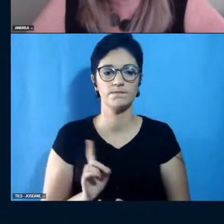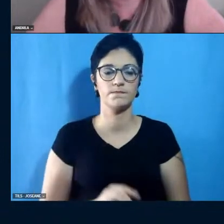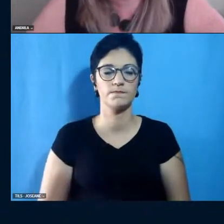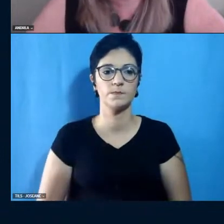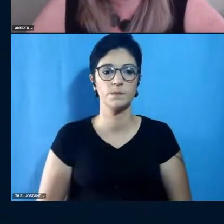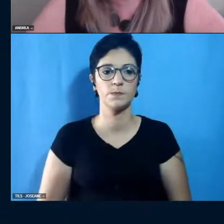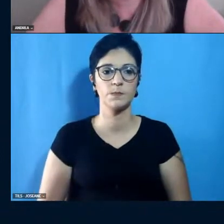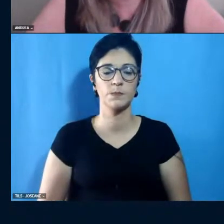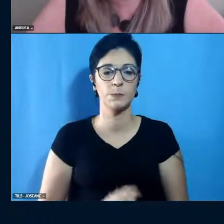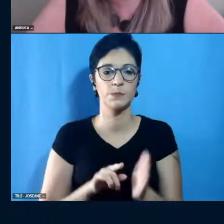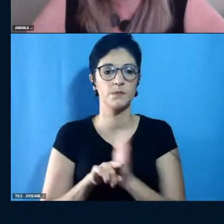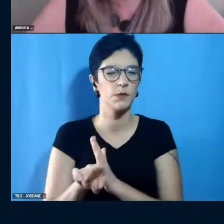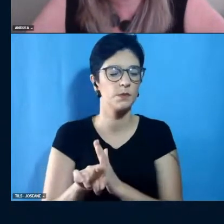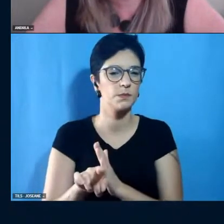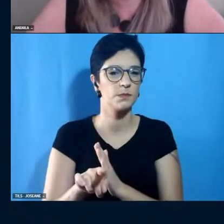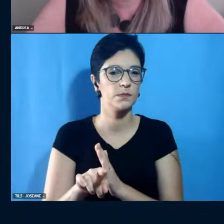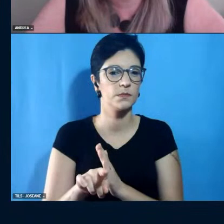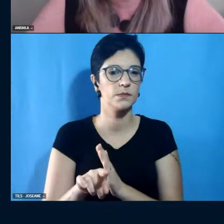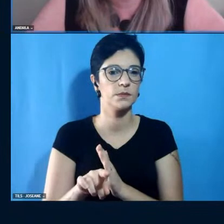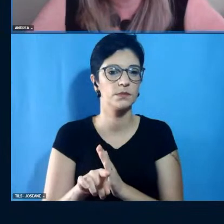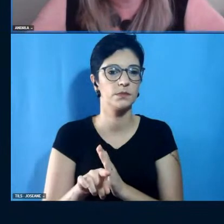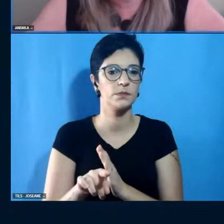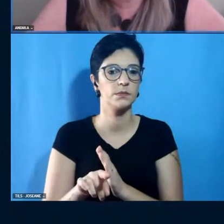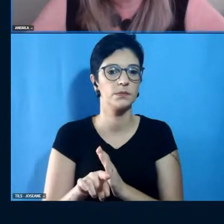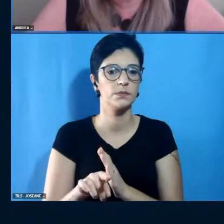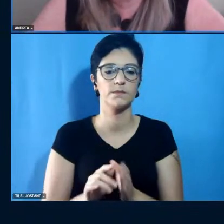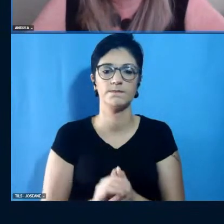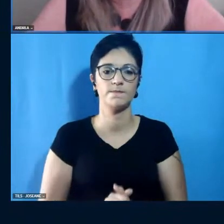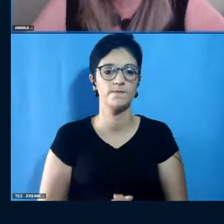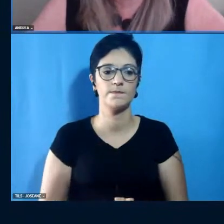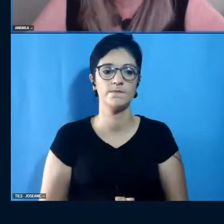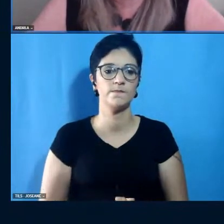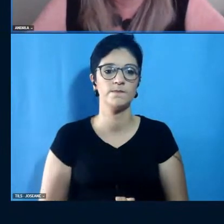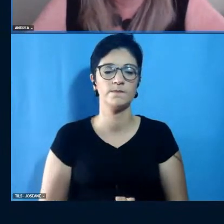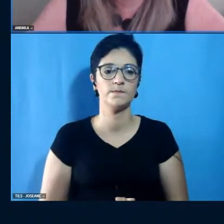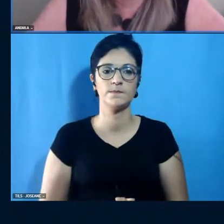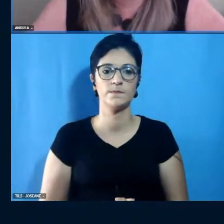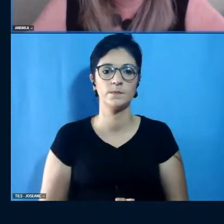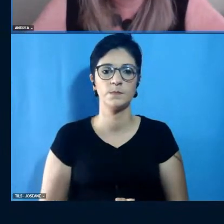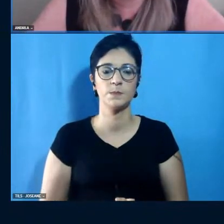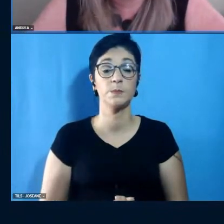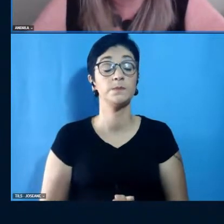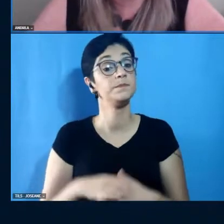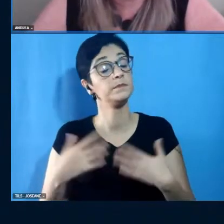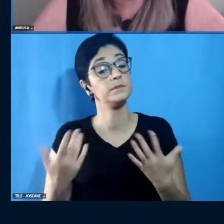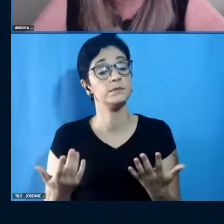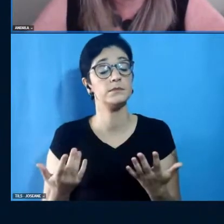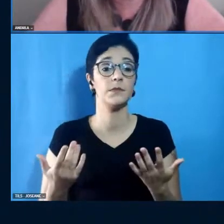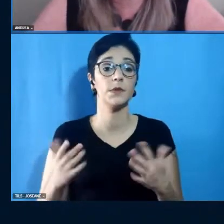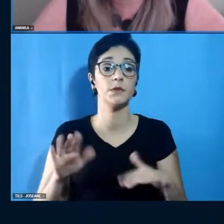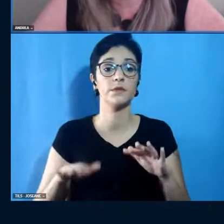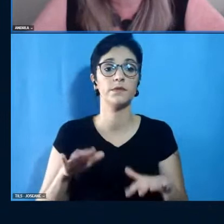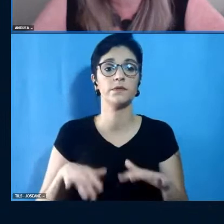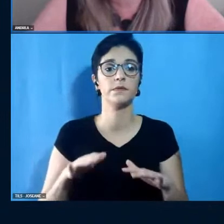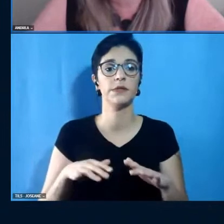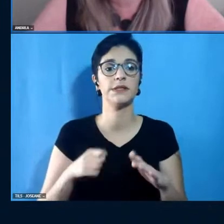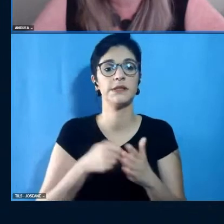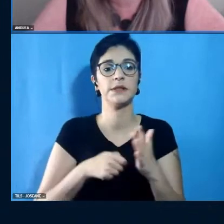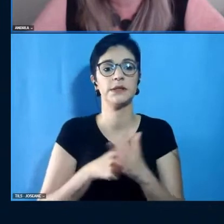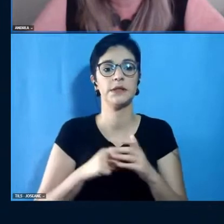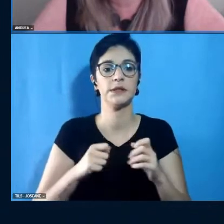A pergunta está ouvindo agora. Está falhando ainda, Adriana. Quem sabe entra de novo na